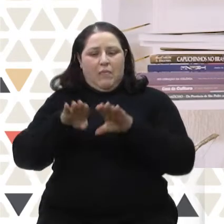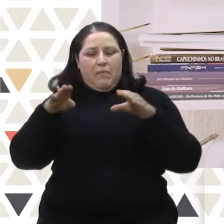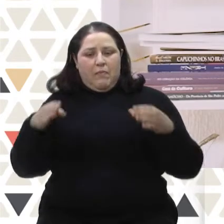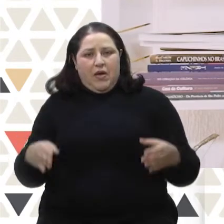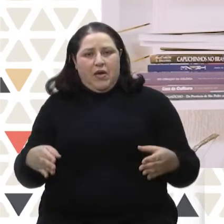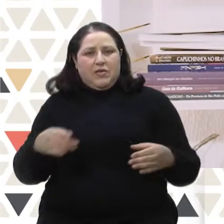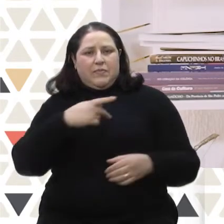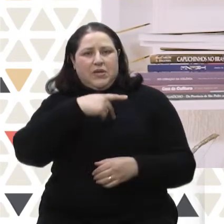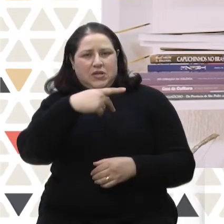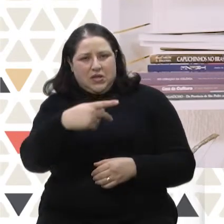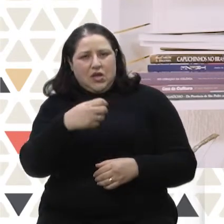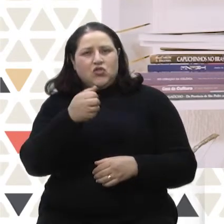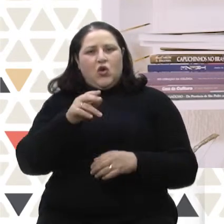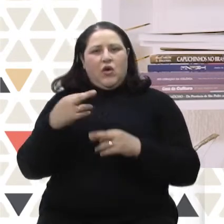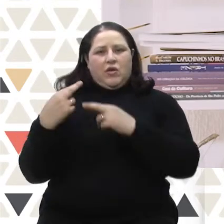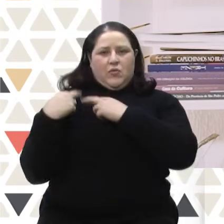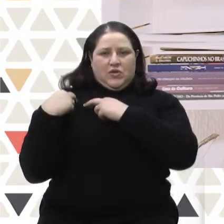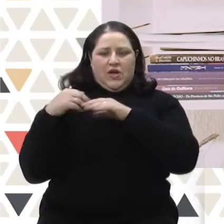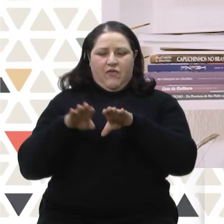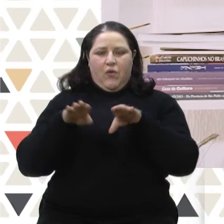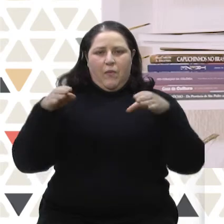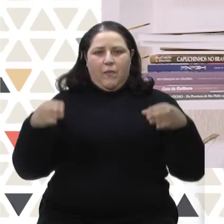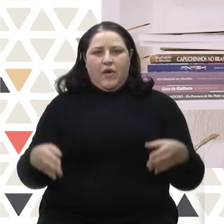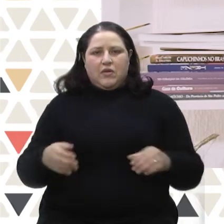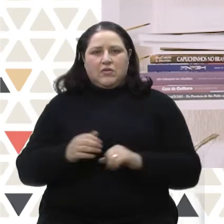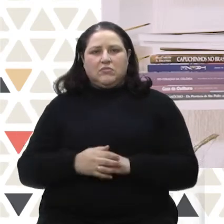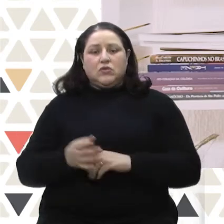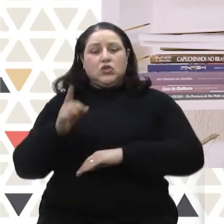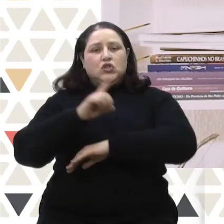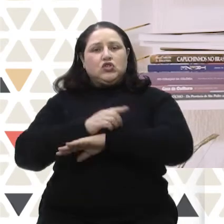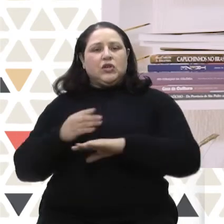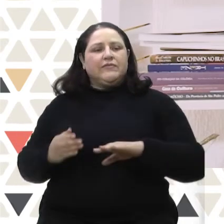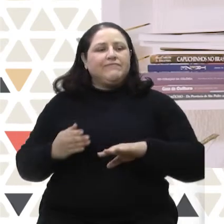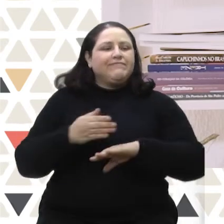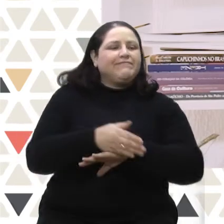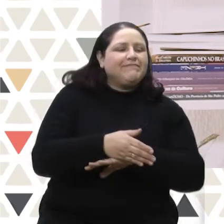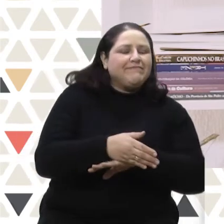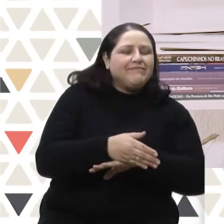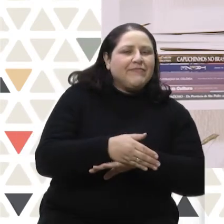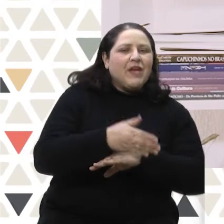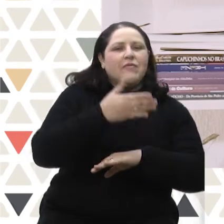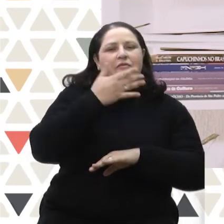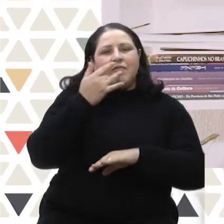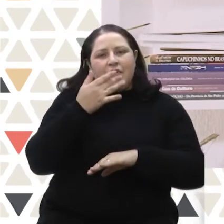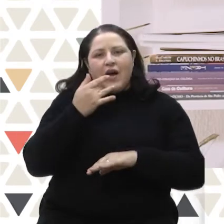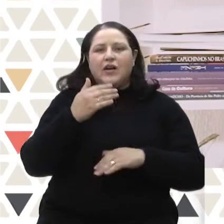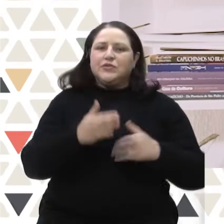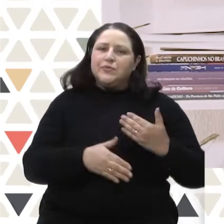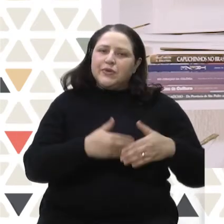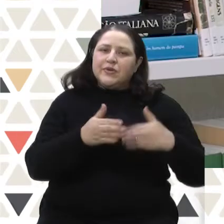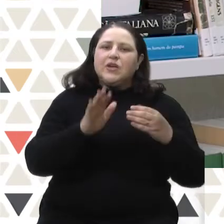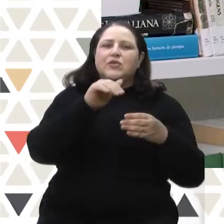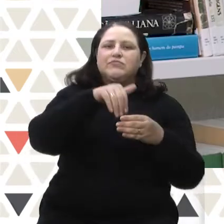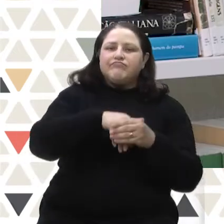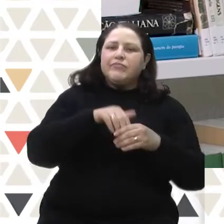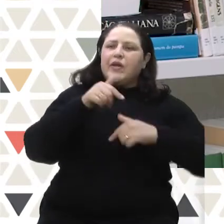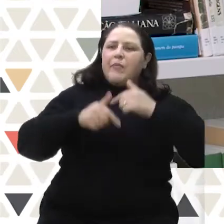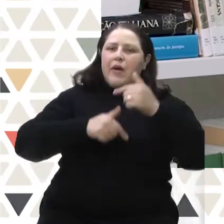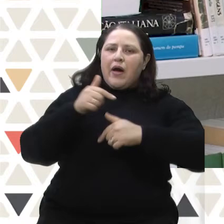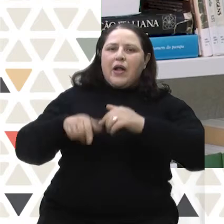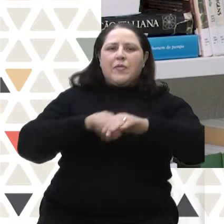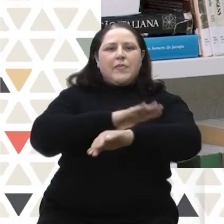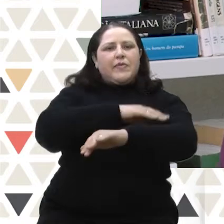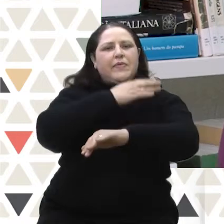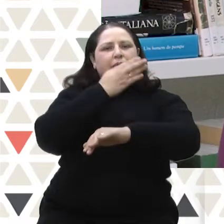presidente, é o mesário no dia das eleições, em que ao invés de comparecer na sessão eleitoral para facilitar que